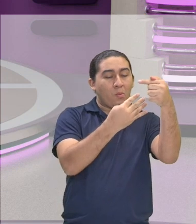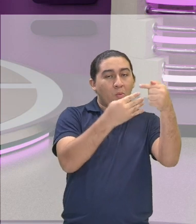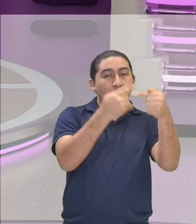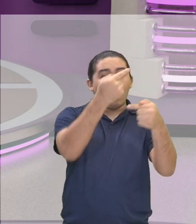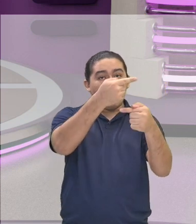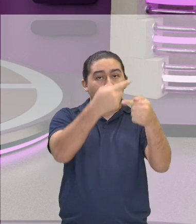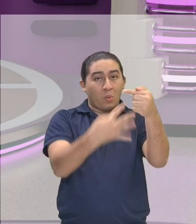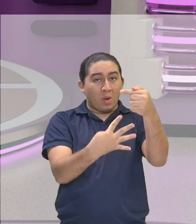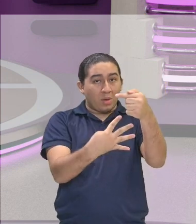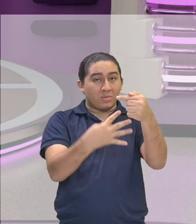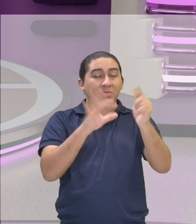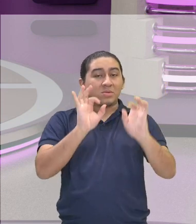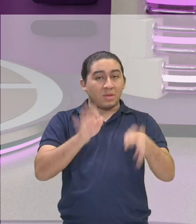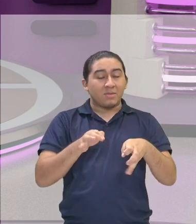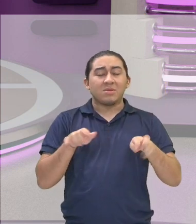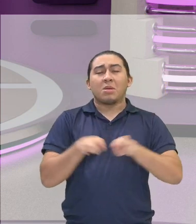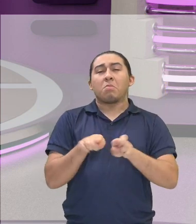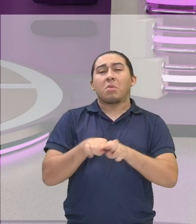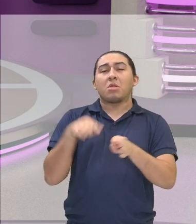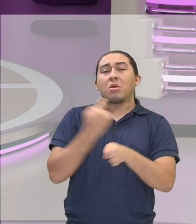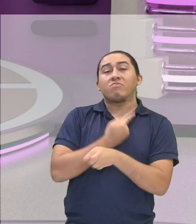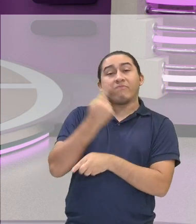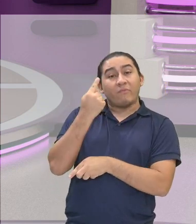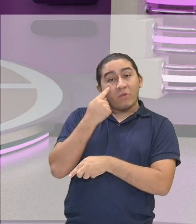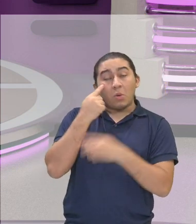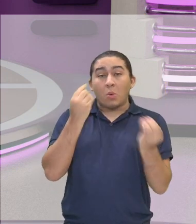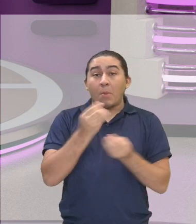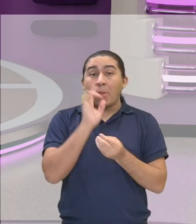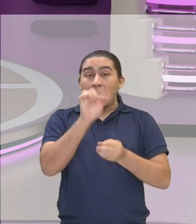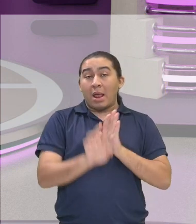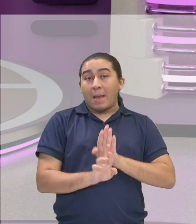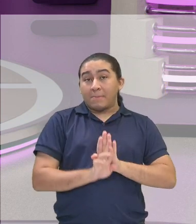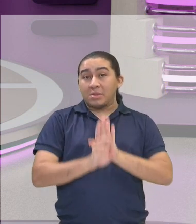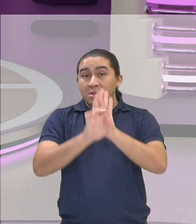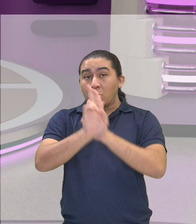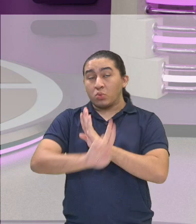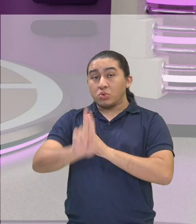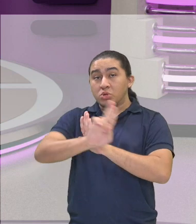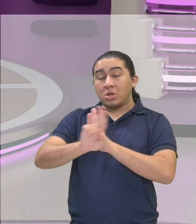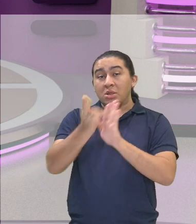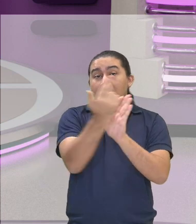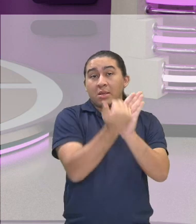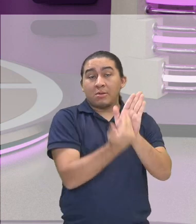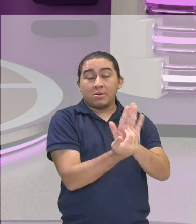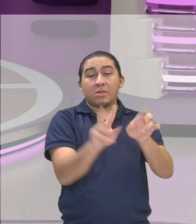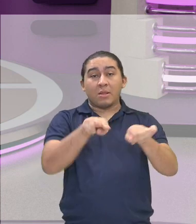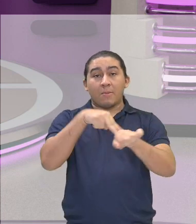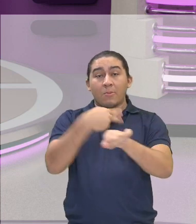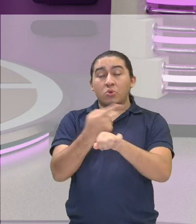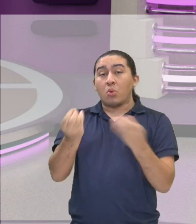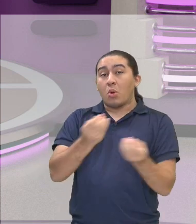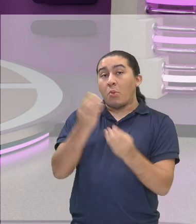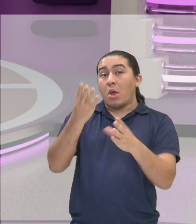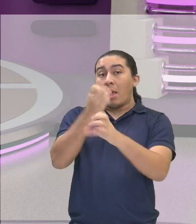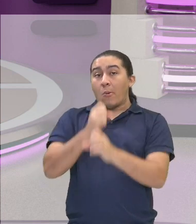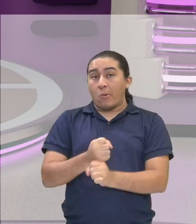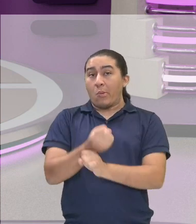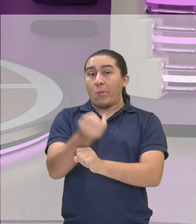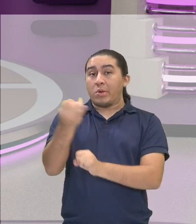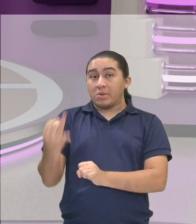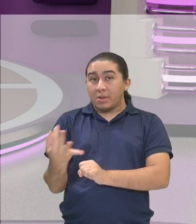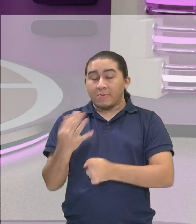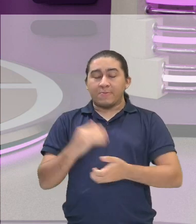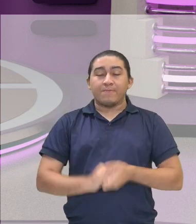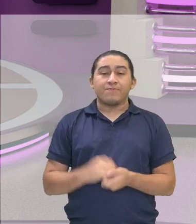representado geometricamente e também como calcular a fração de uma certa quantidade. Por isso que nós vamos agora à nossa cartela